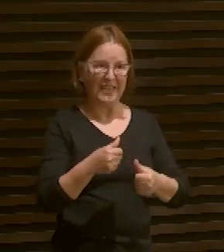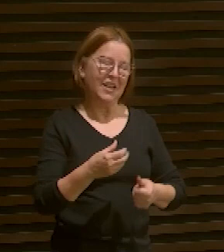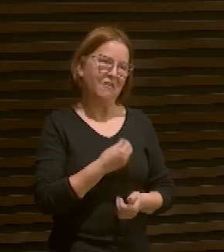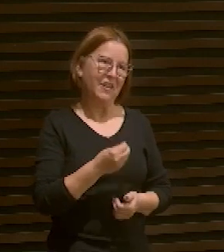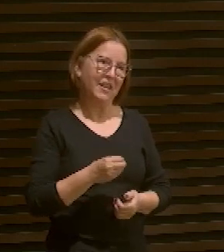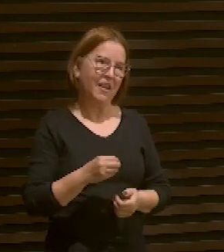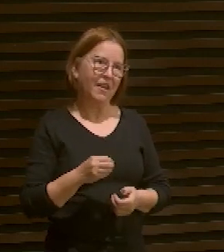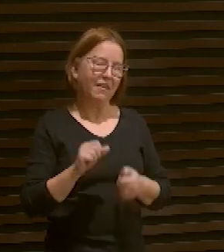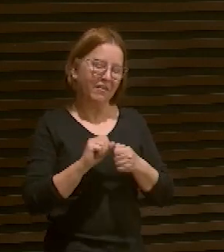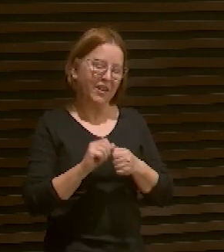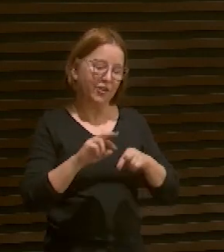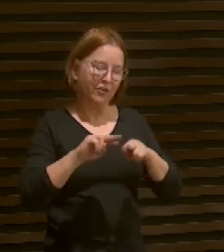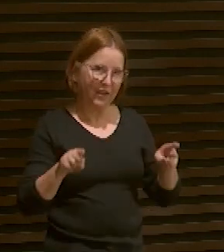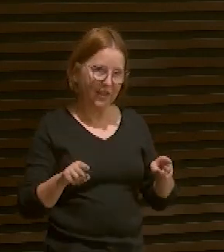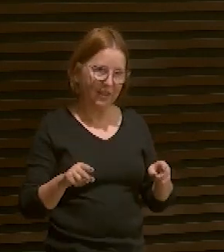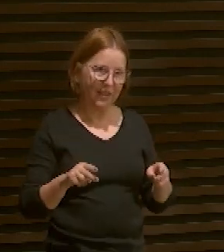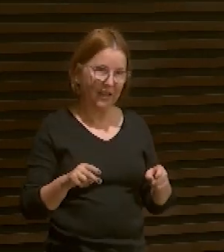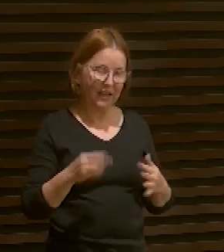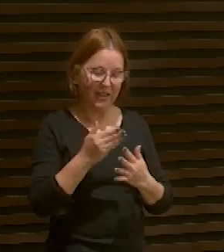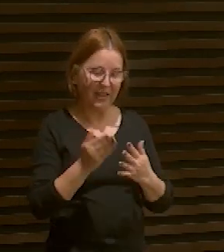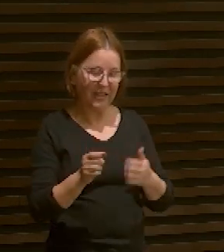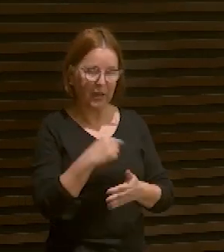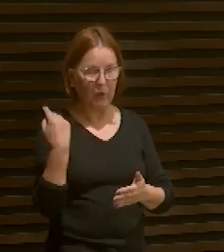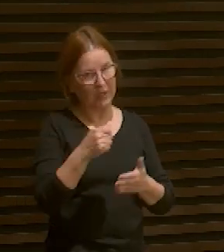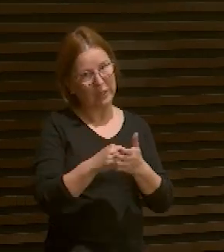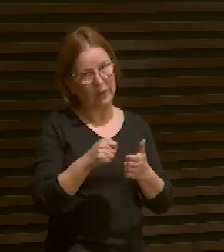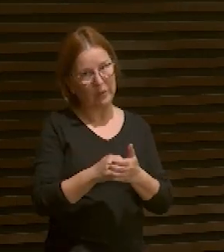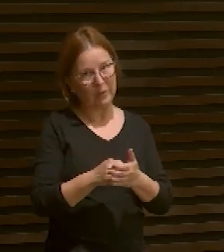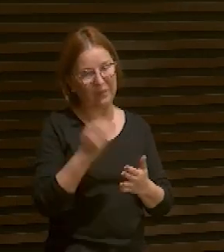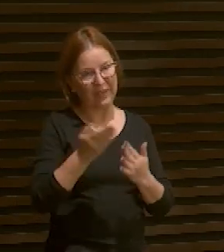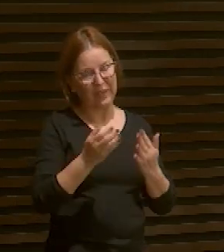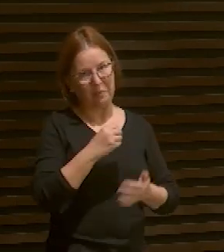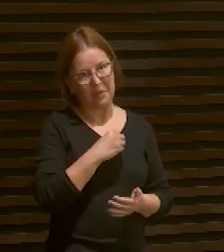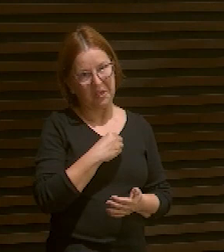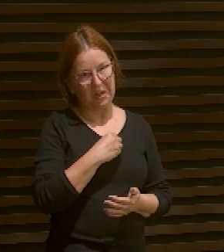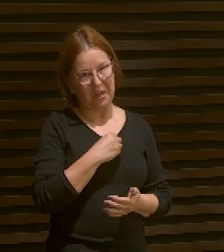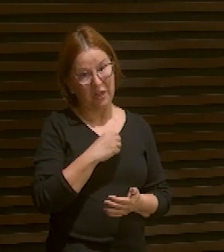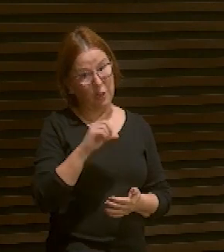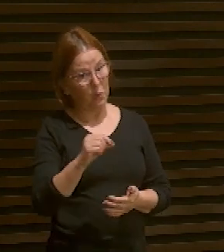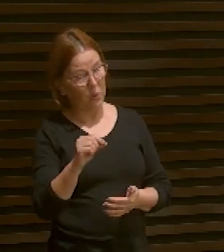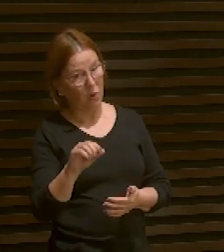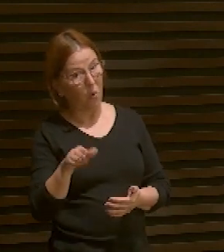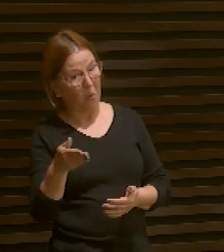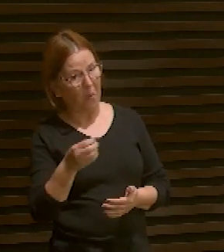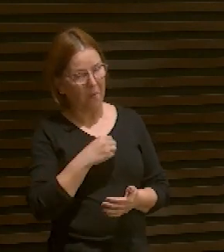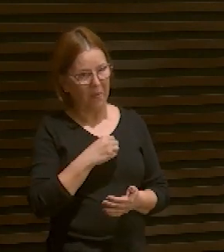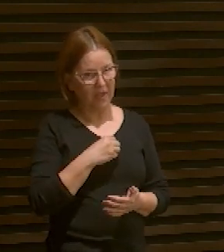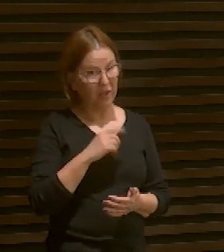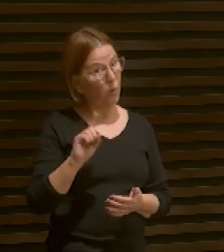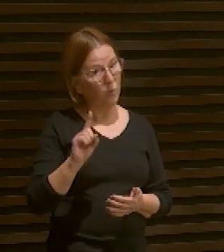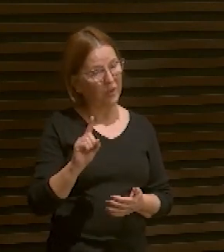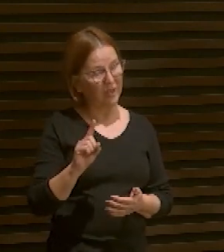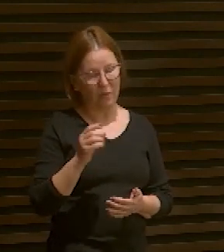entre a nossa carne e o nosso espírito. Entre o pecar, escolher o pecado, e não pecar,